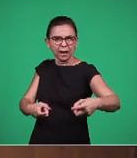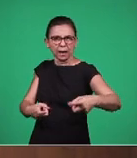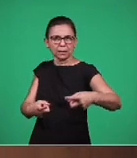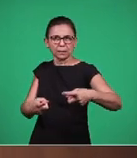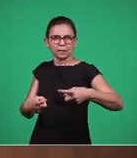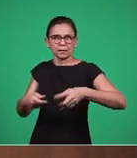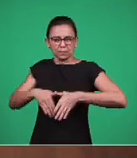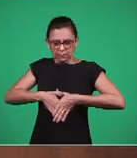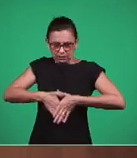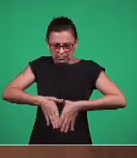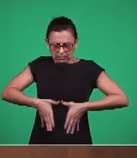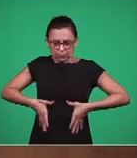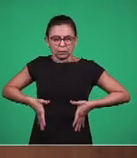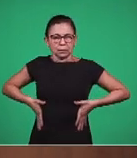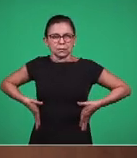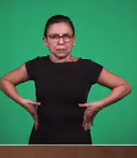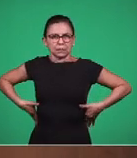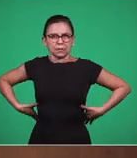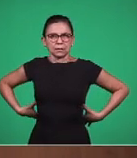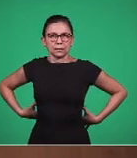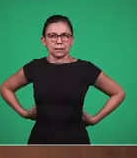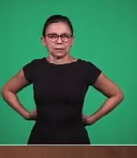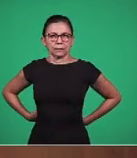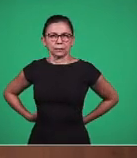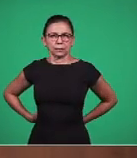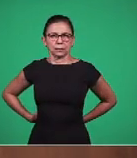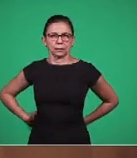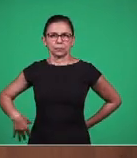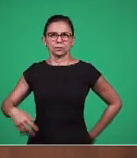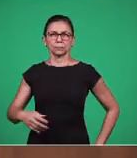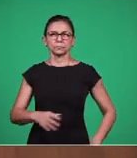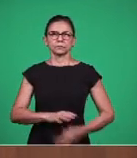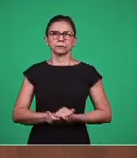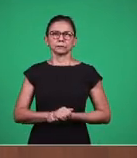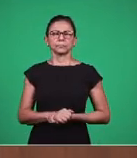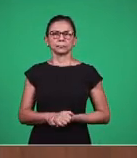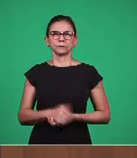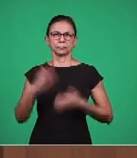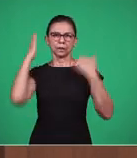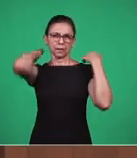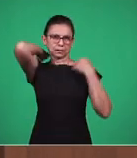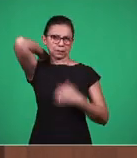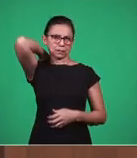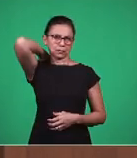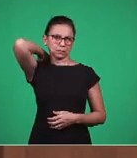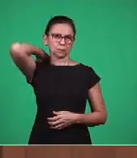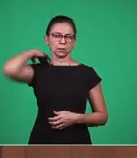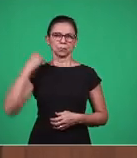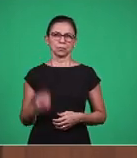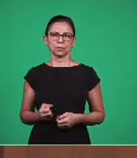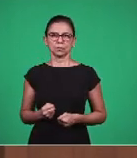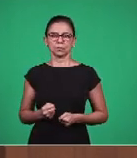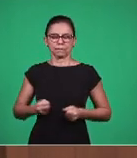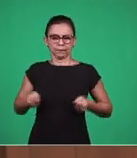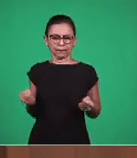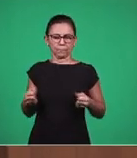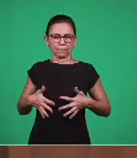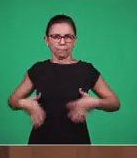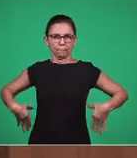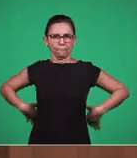aquelas cintas que pegavam os músculos das costas, que são aqueles que